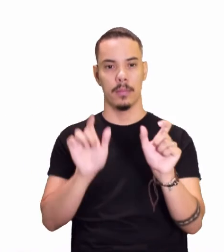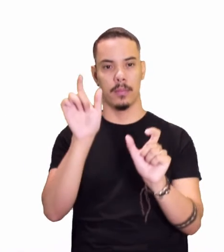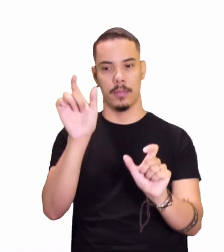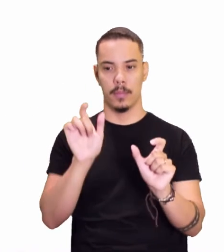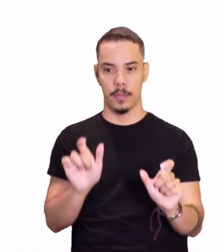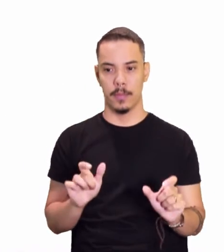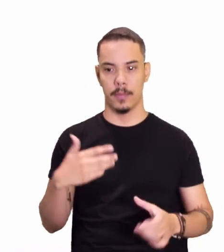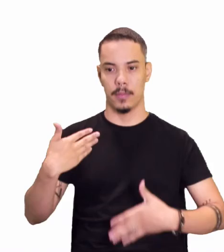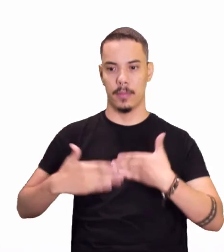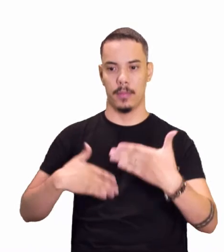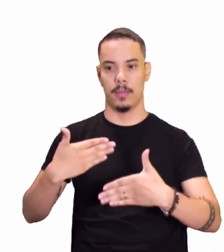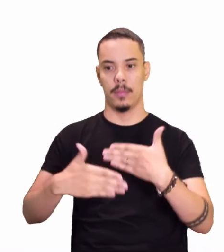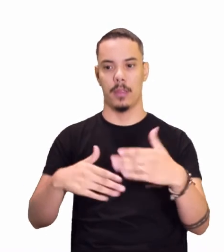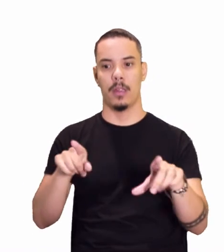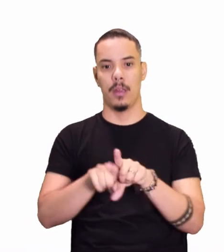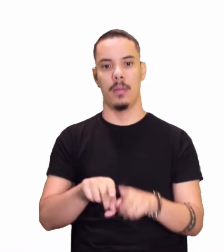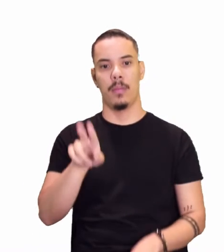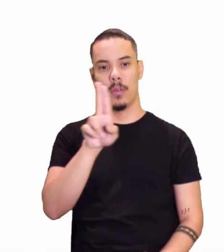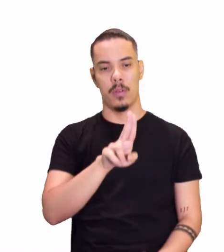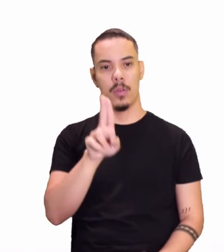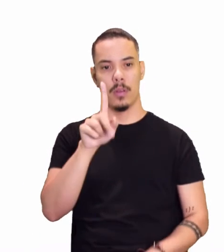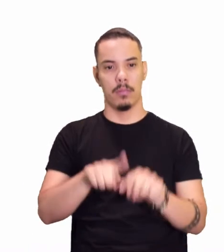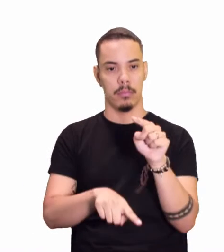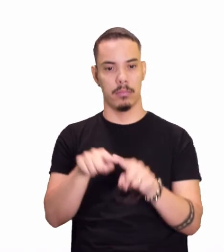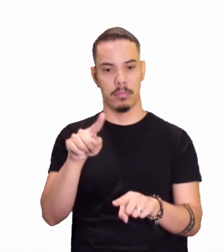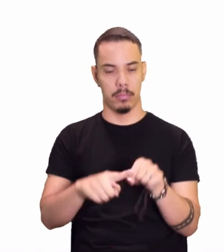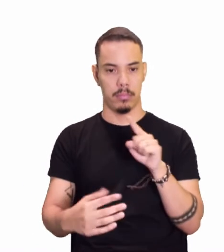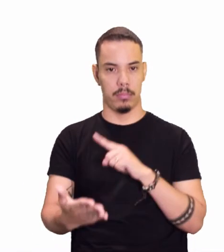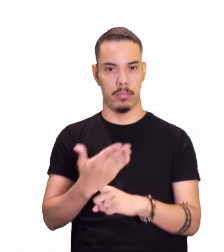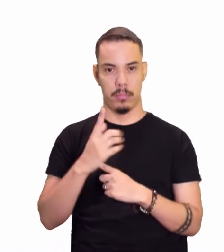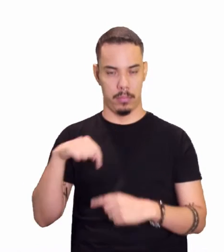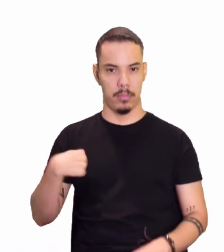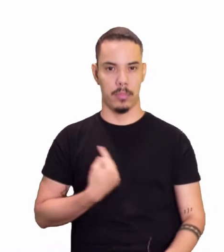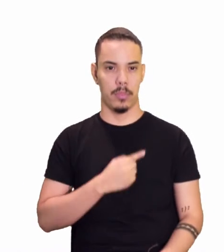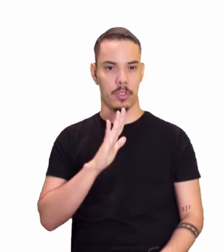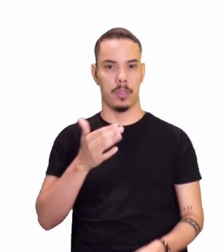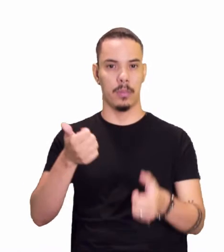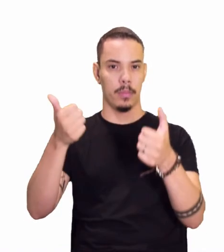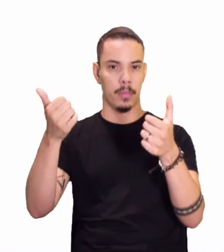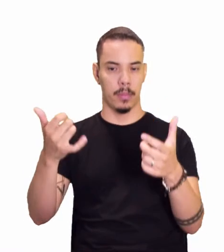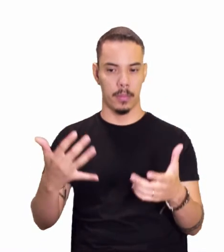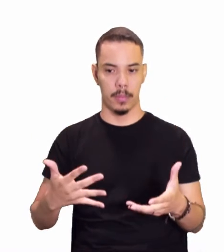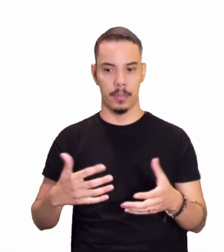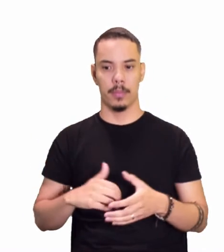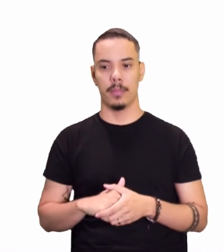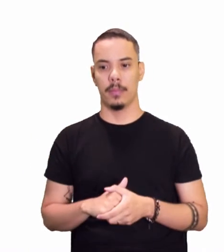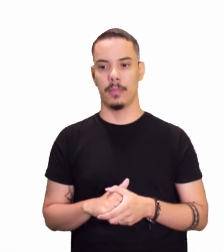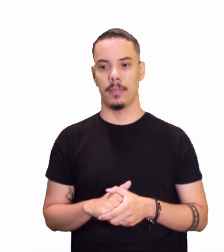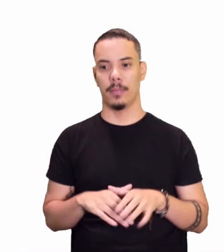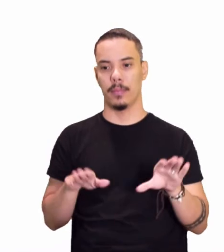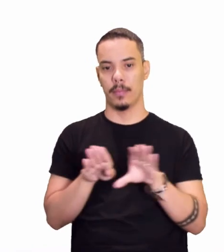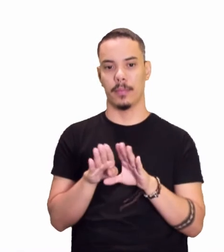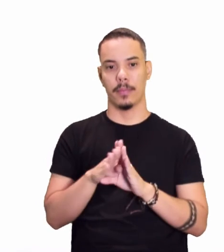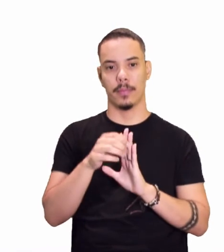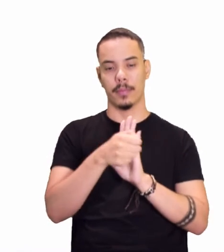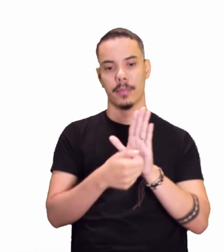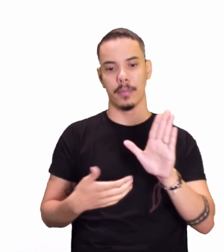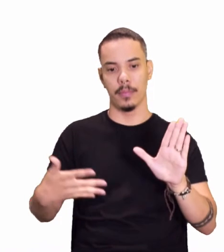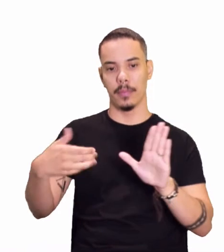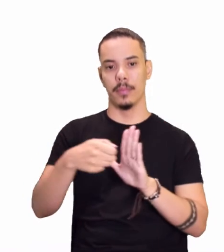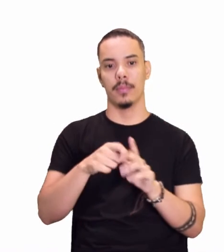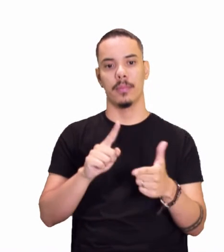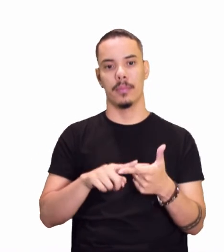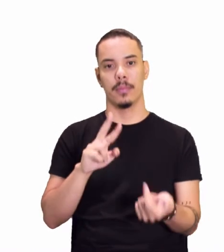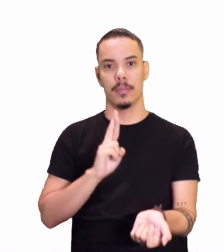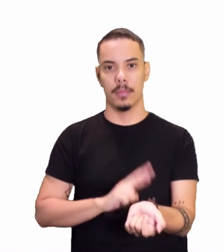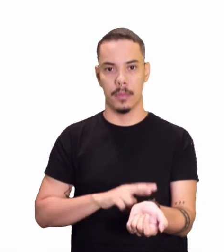a construção, utilizando os recursos, como nós vimos lá, né, figuras de linguagem, o ritmo,